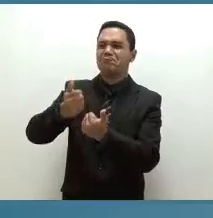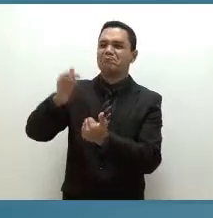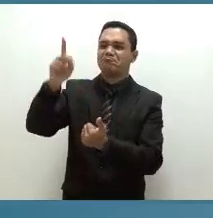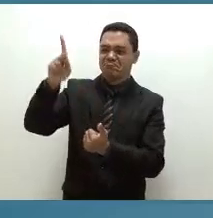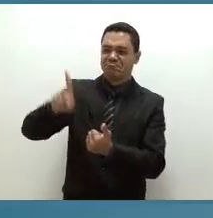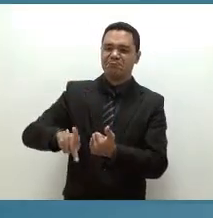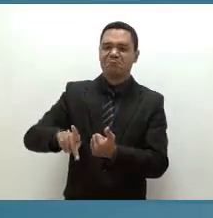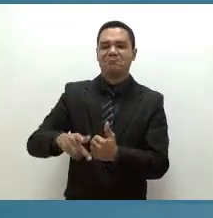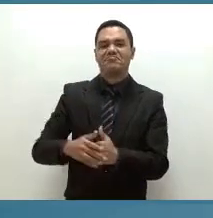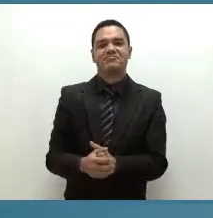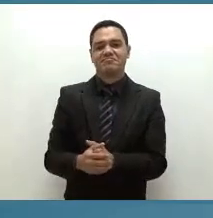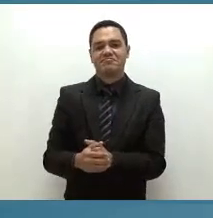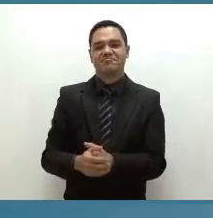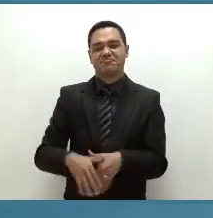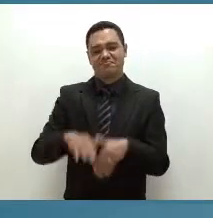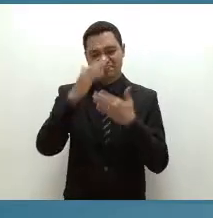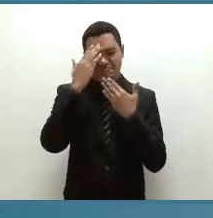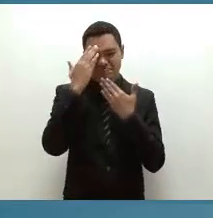novo vice-presidente.